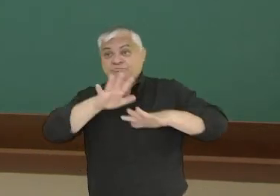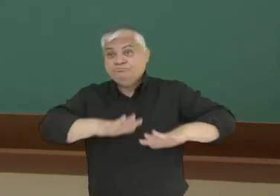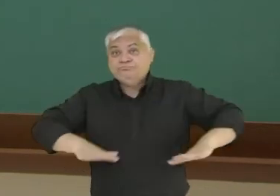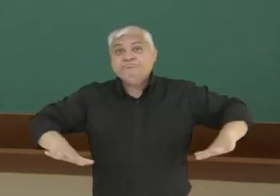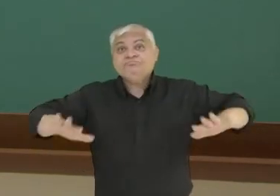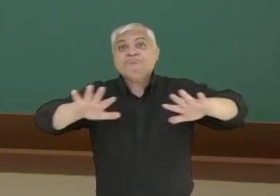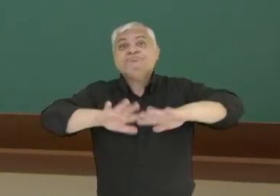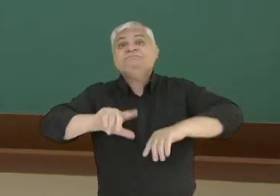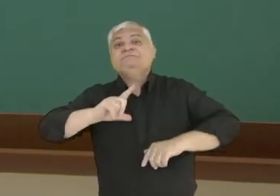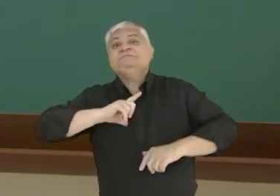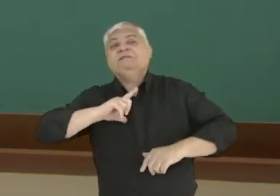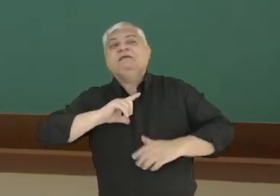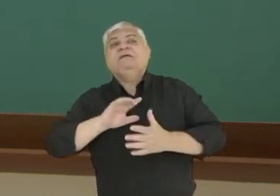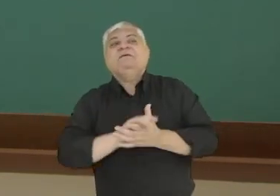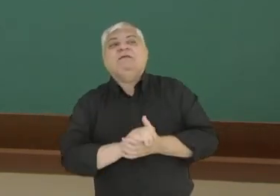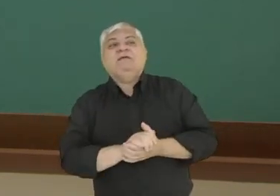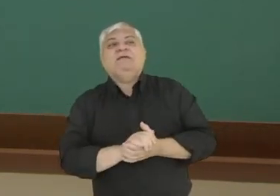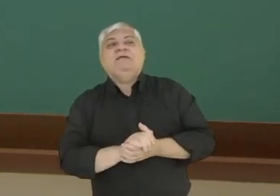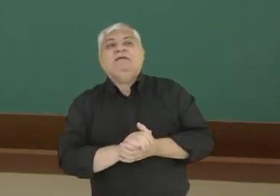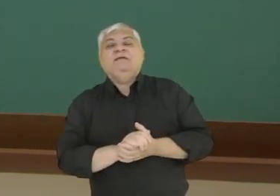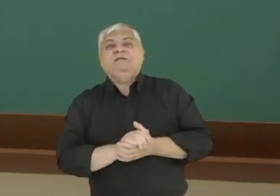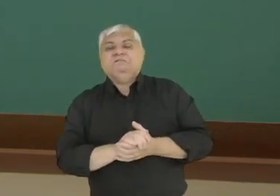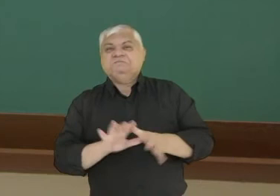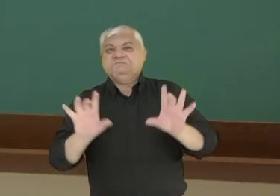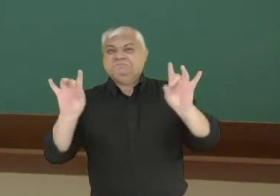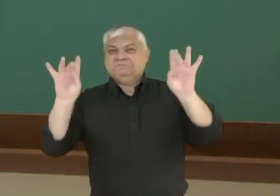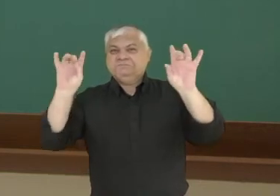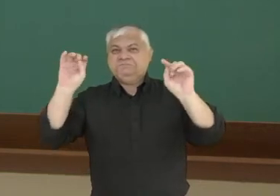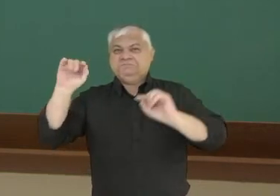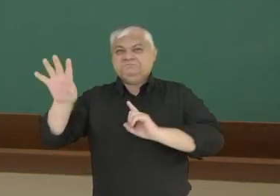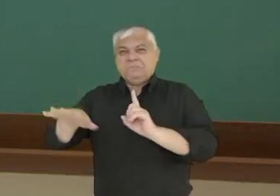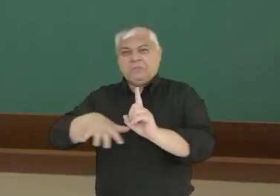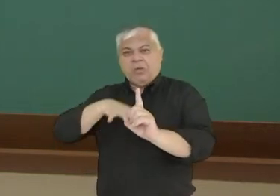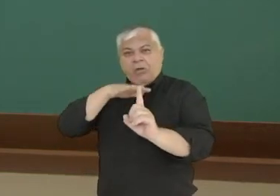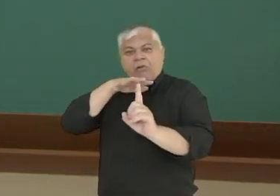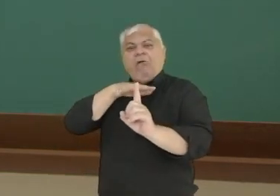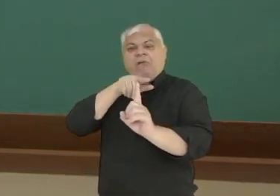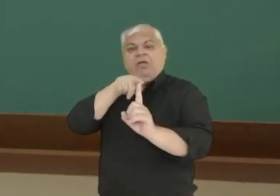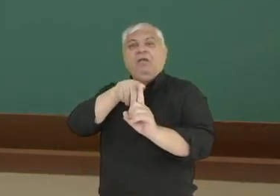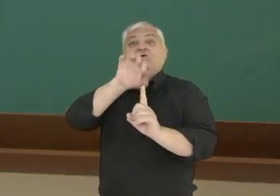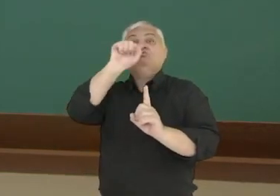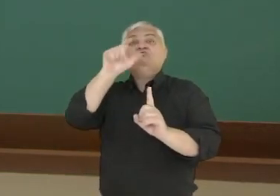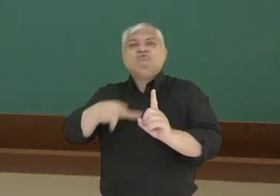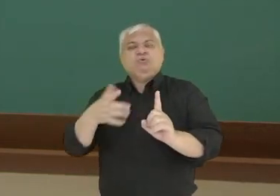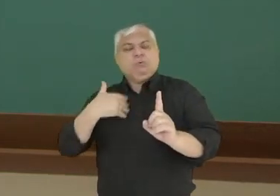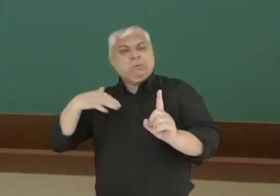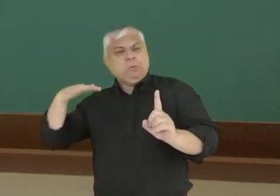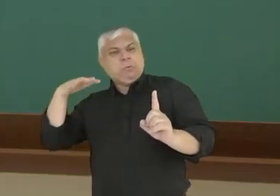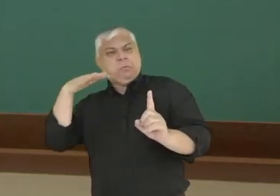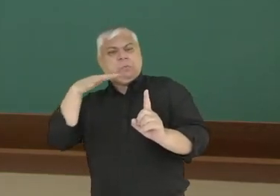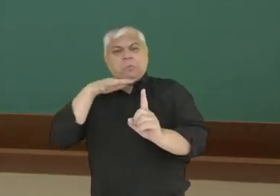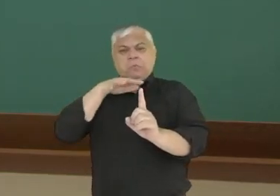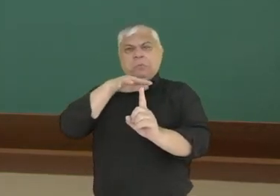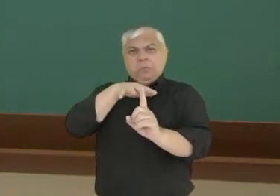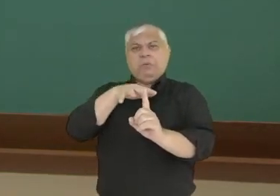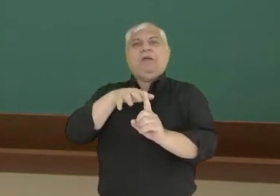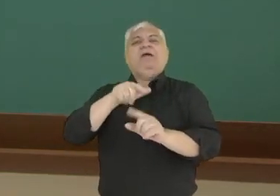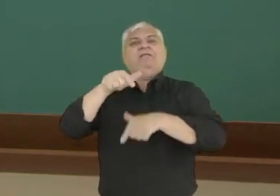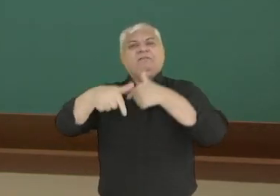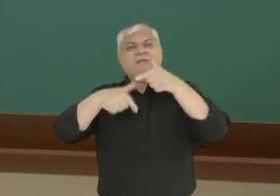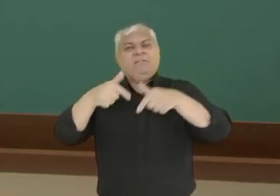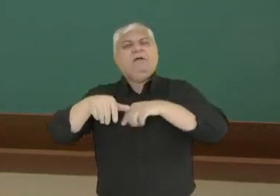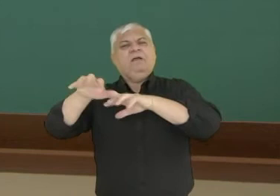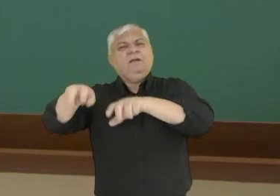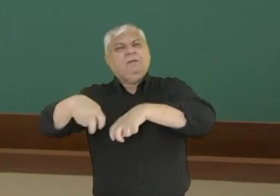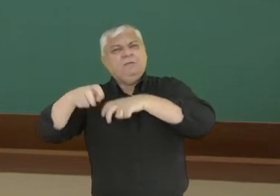o que que nós vamos ter Ocupa um lugar de destaque a região sul quando eu penso em atividade agropecuário